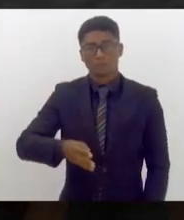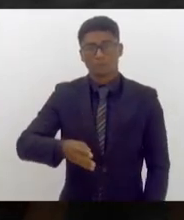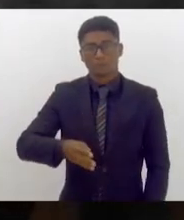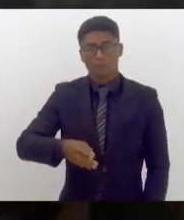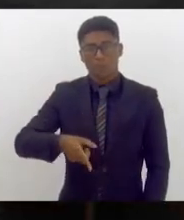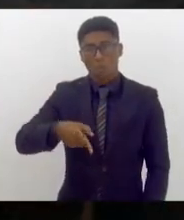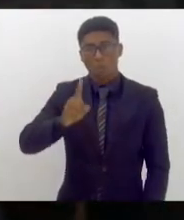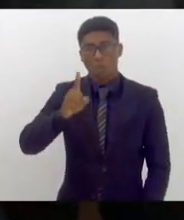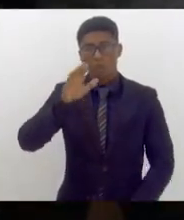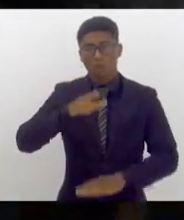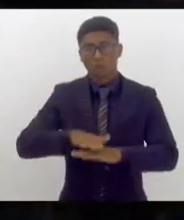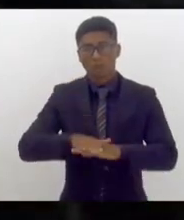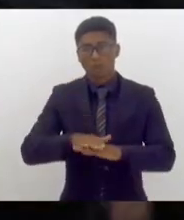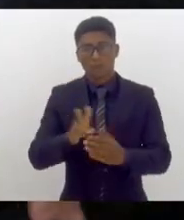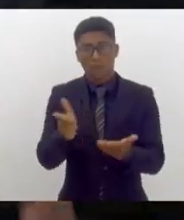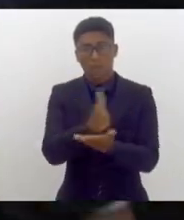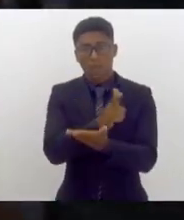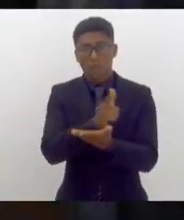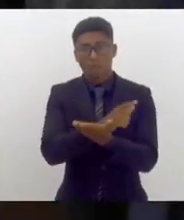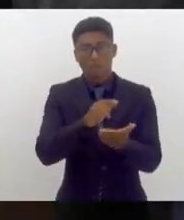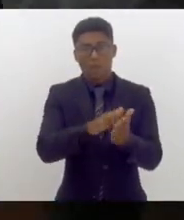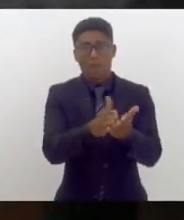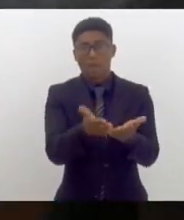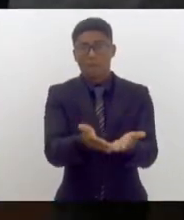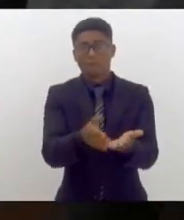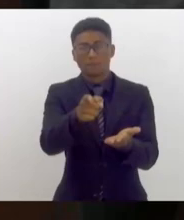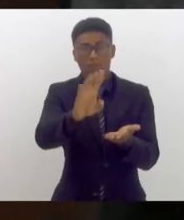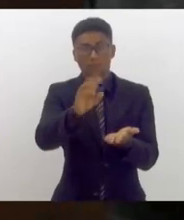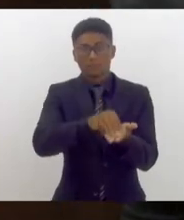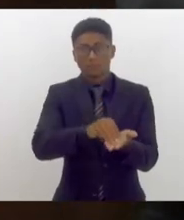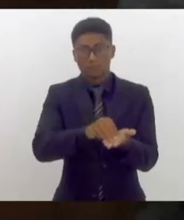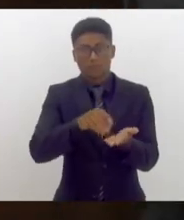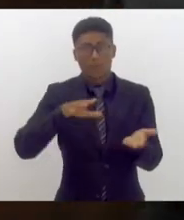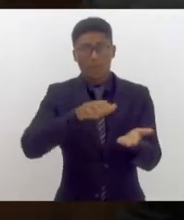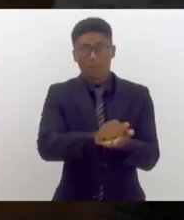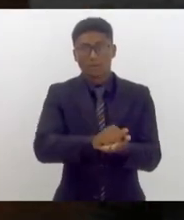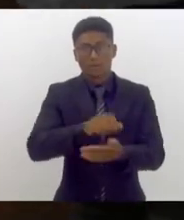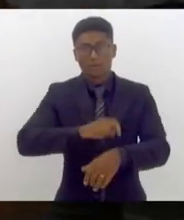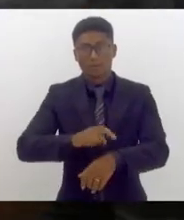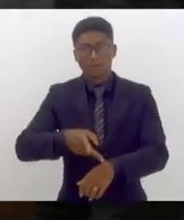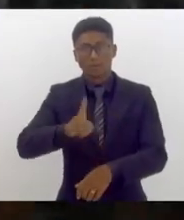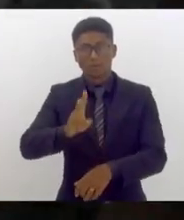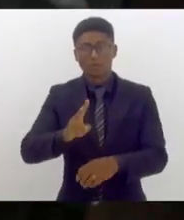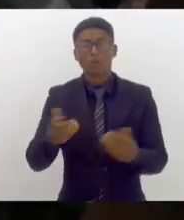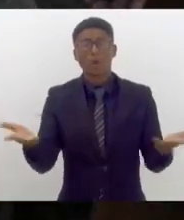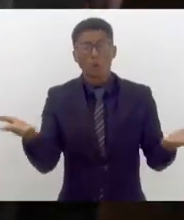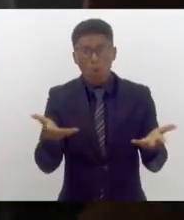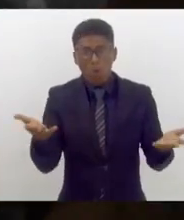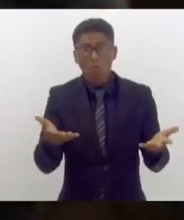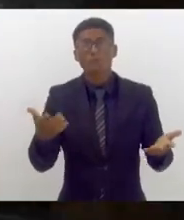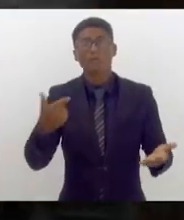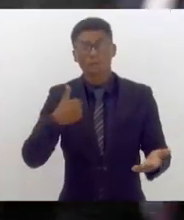aberto, você se inscreve para falar às 14. E assim o fiz no dia de hoje. Às 14